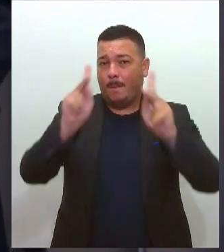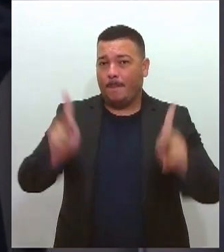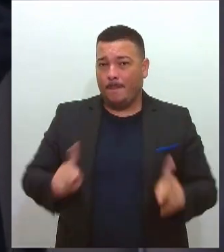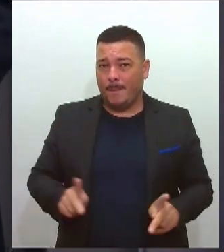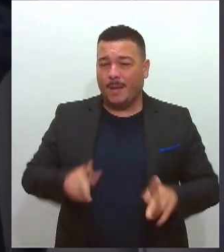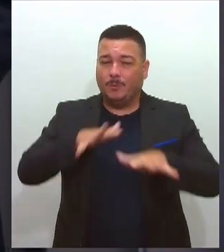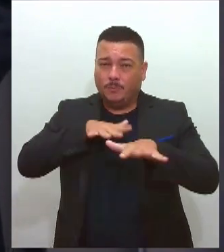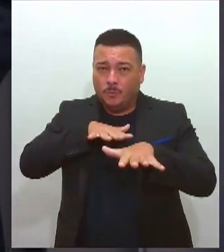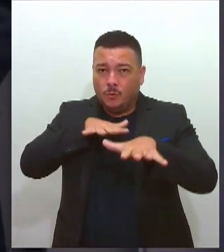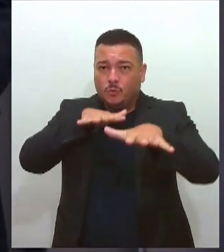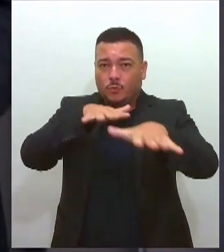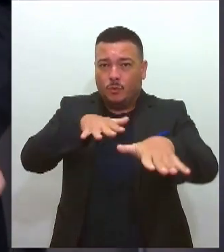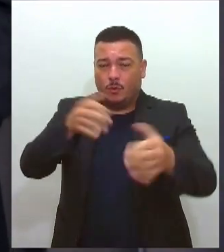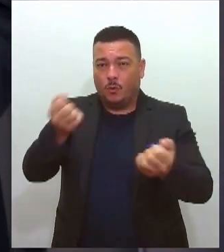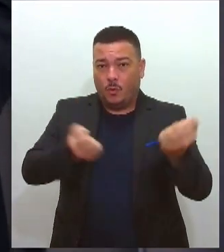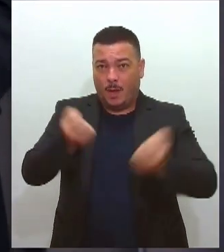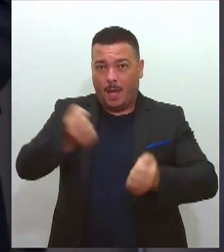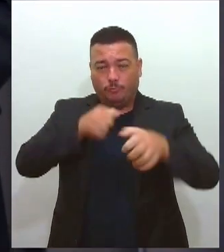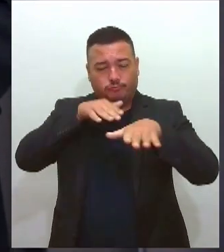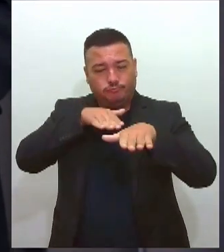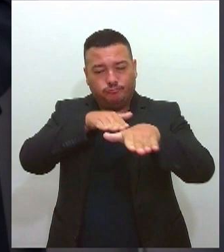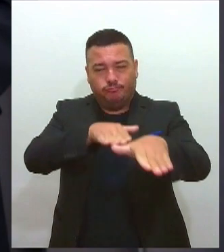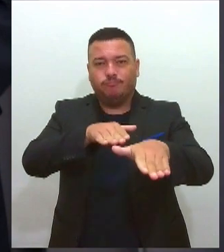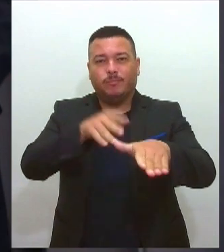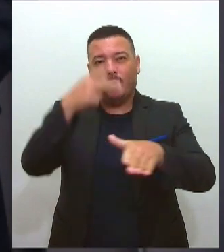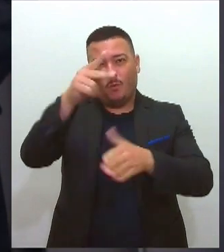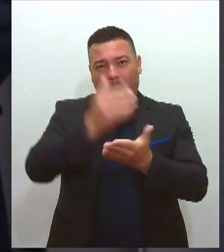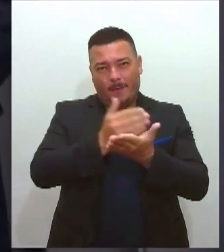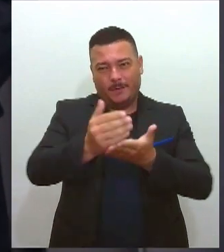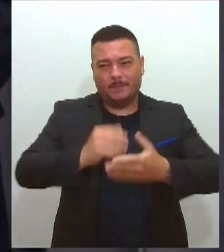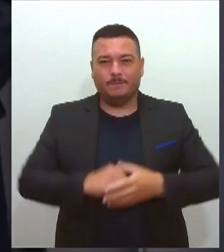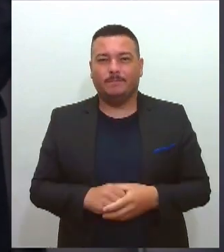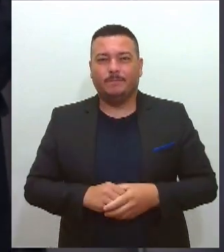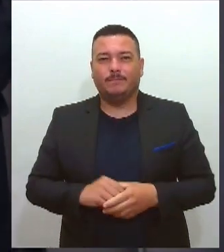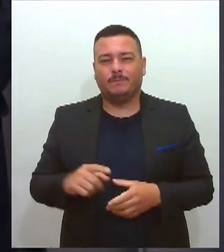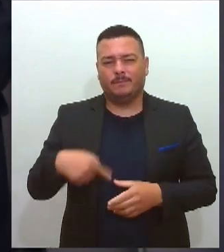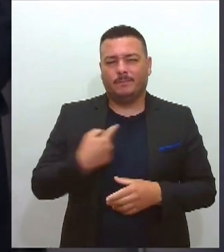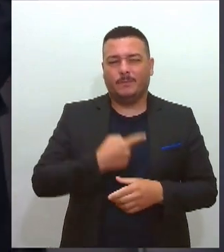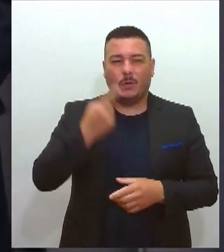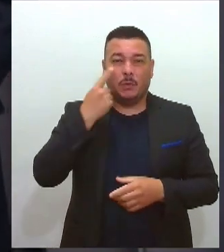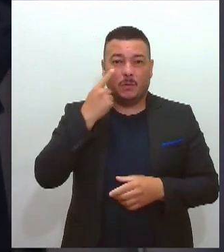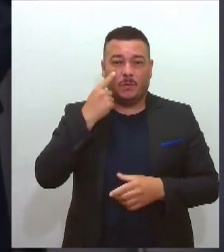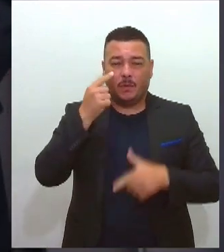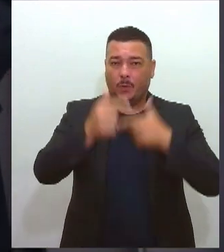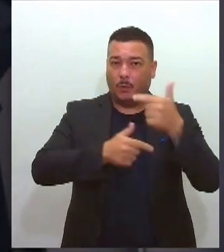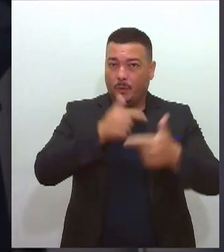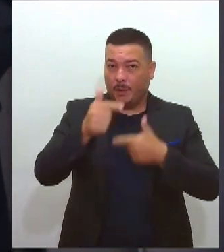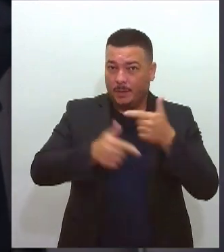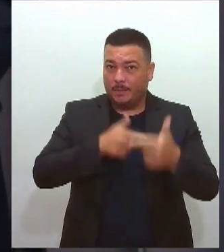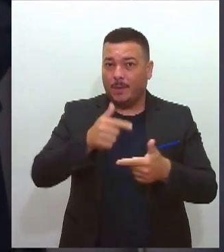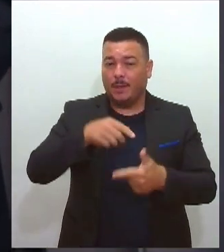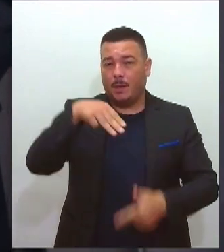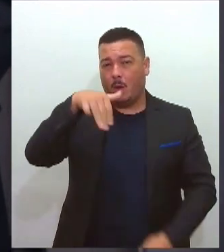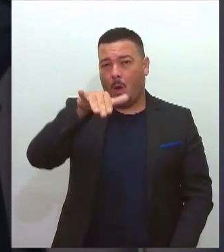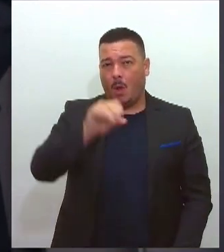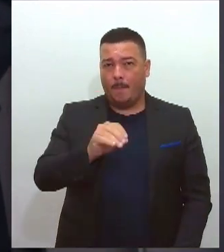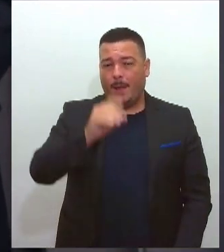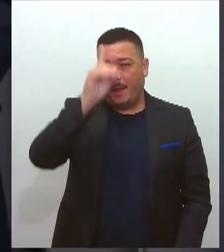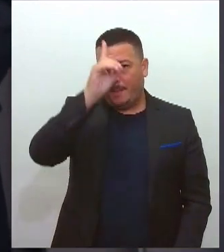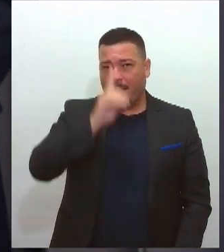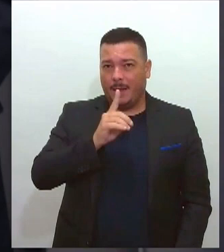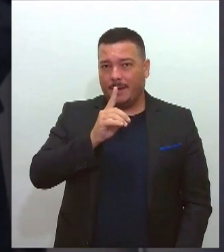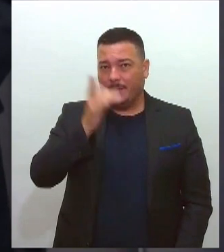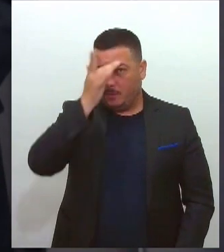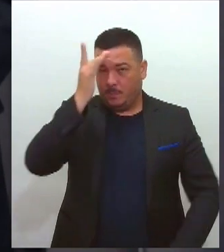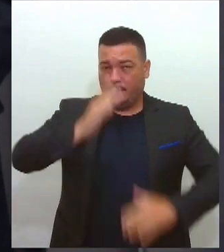Você. E nós vamos saber mais sobre as ações do Maio Amarelo com o agente de trânsito